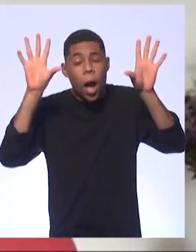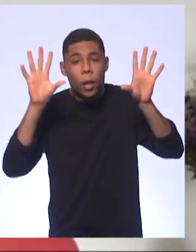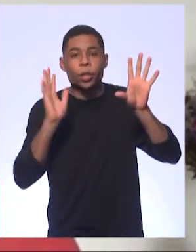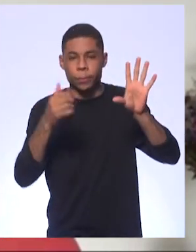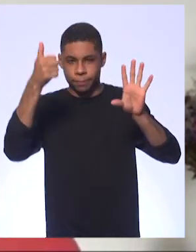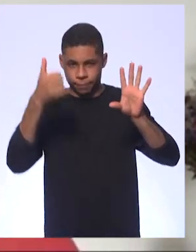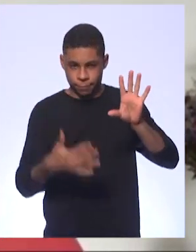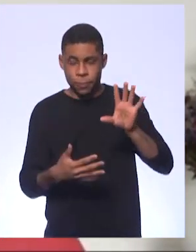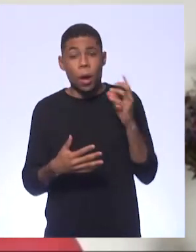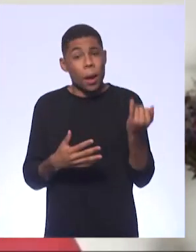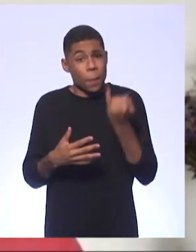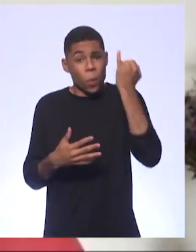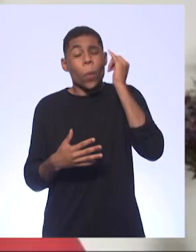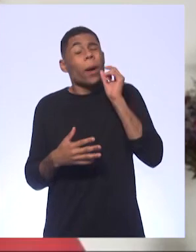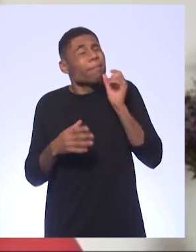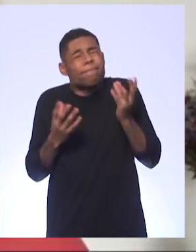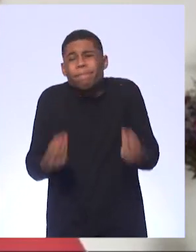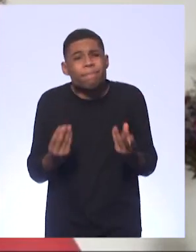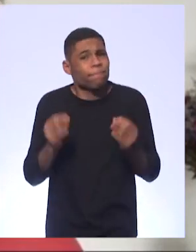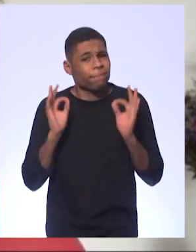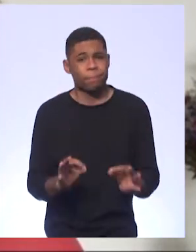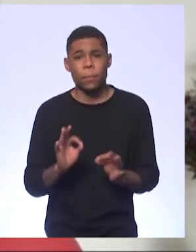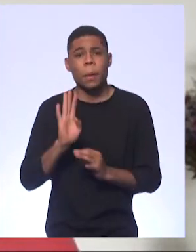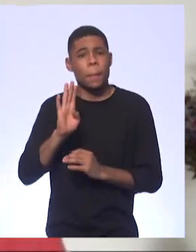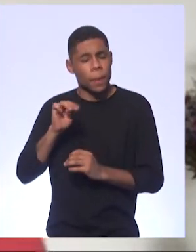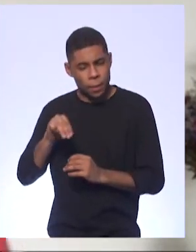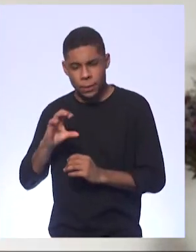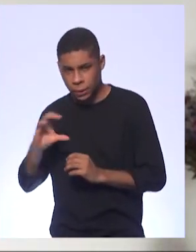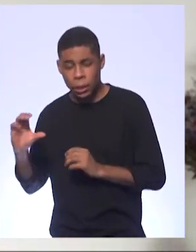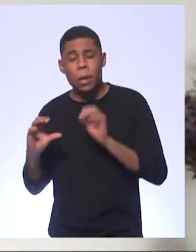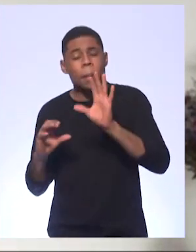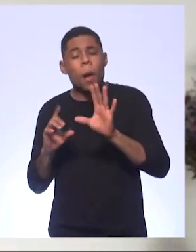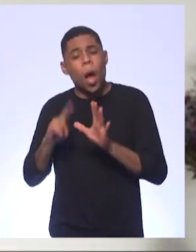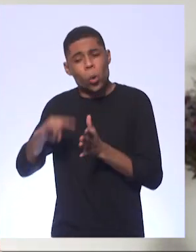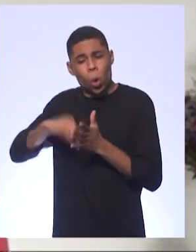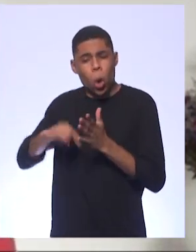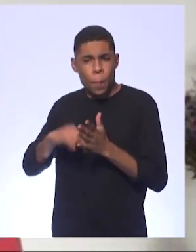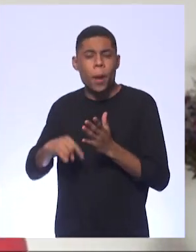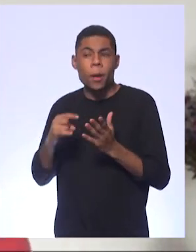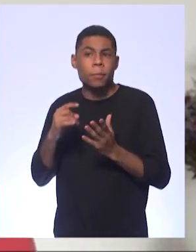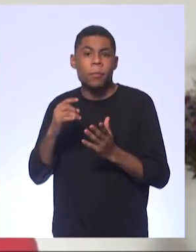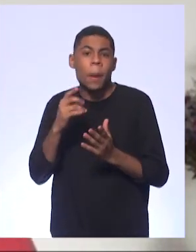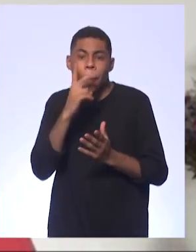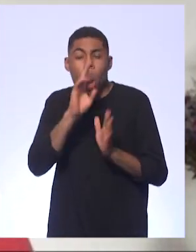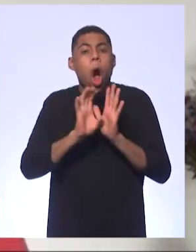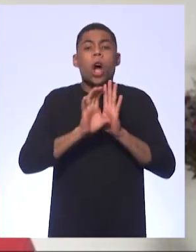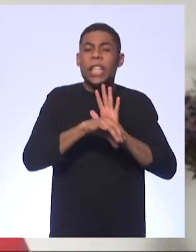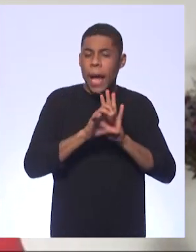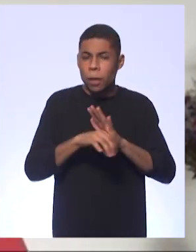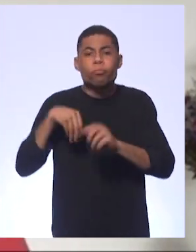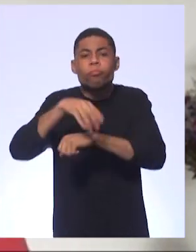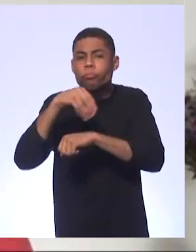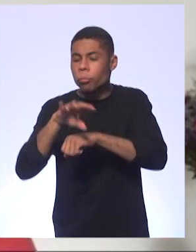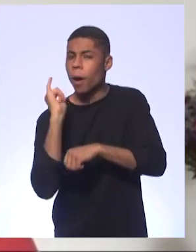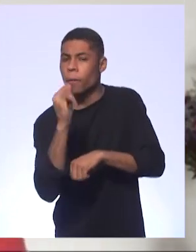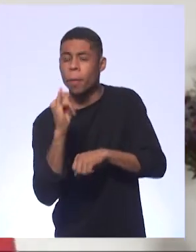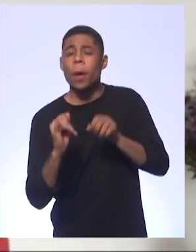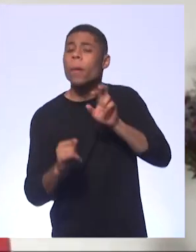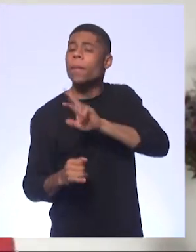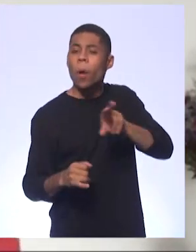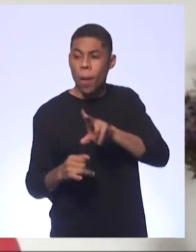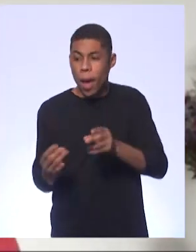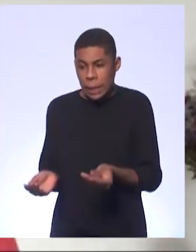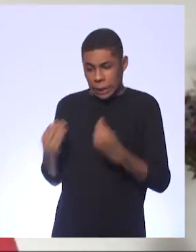que importantíssima a BNCC, ela é um documento conceitual, ela não é um documento operacional. E